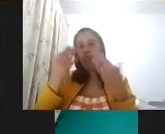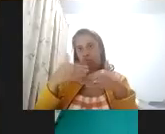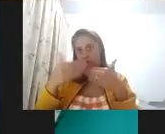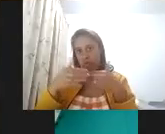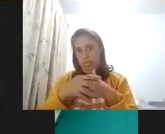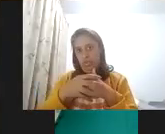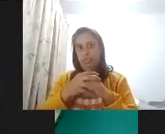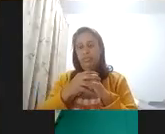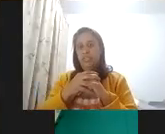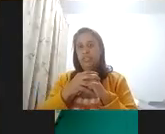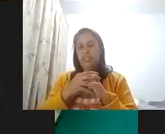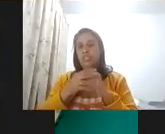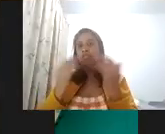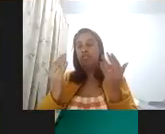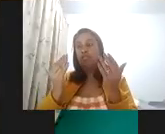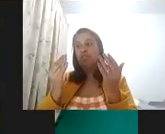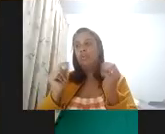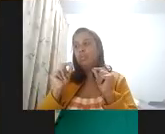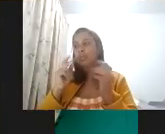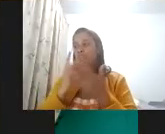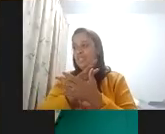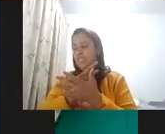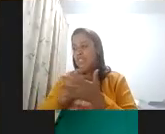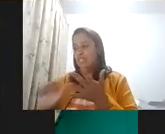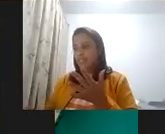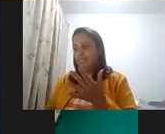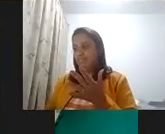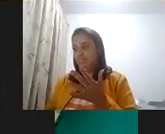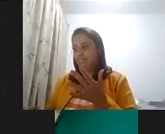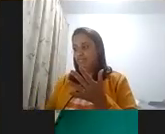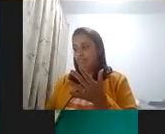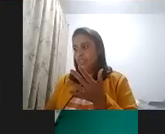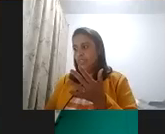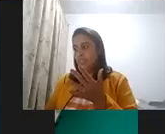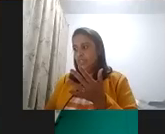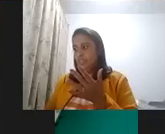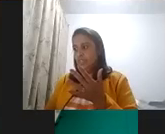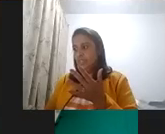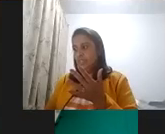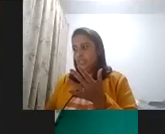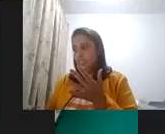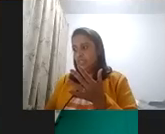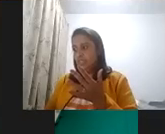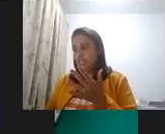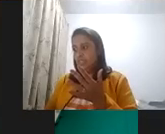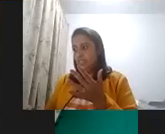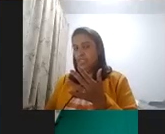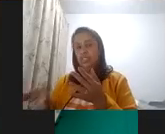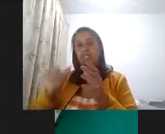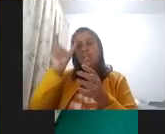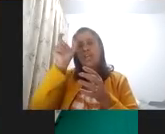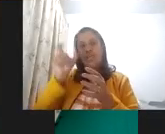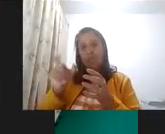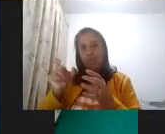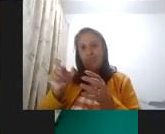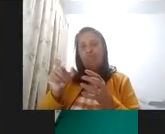pessoal, basicamente, a coluna cervical é uma parte importante aí do nosso corpo, é uma